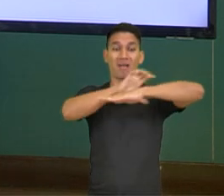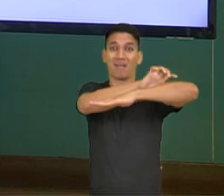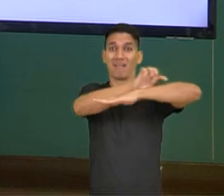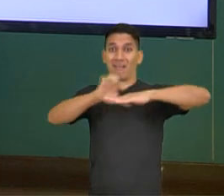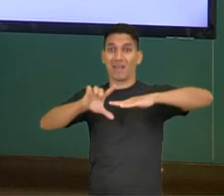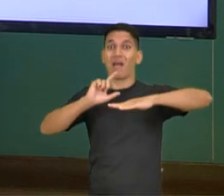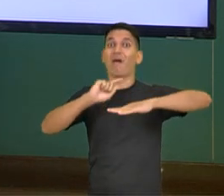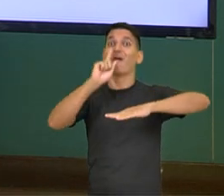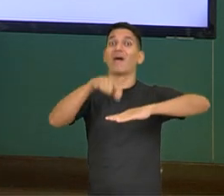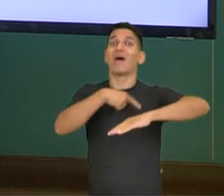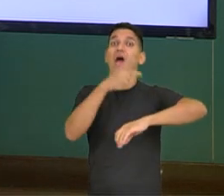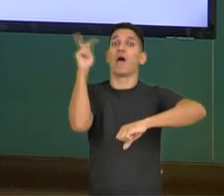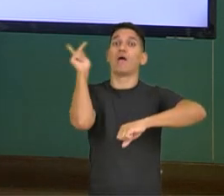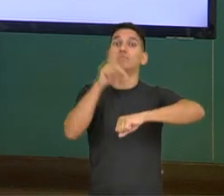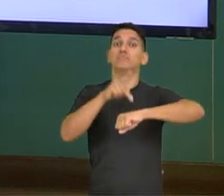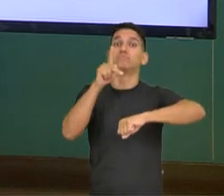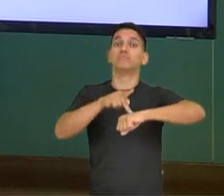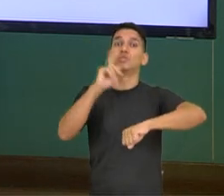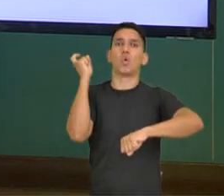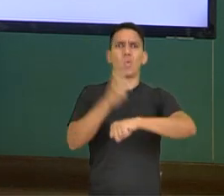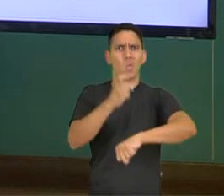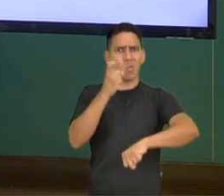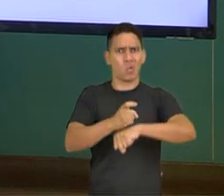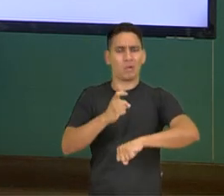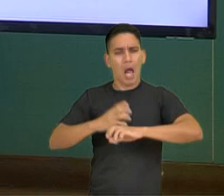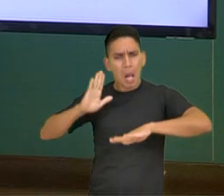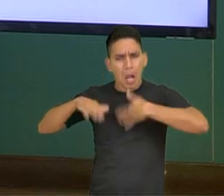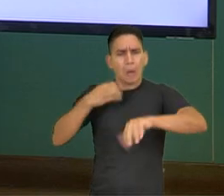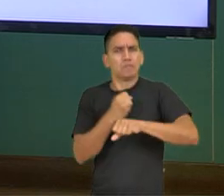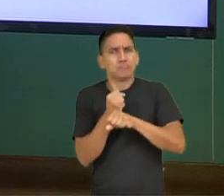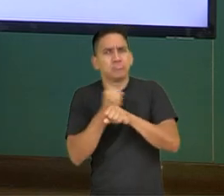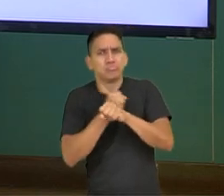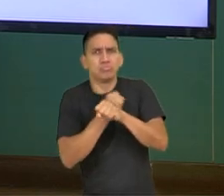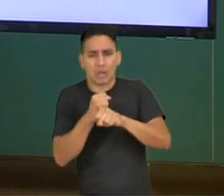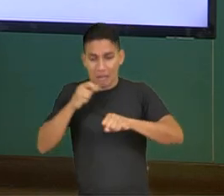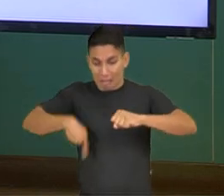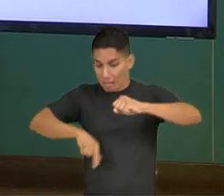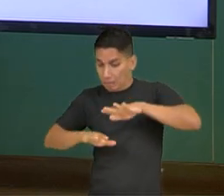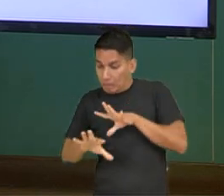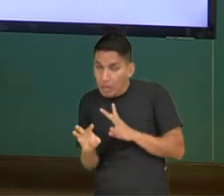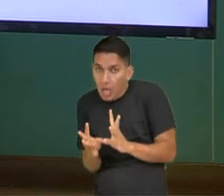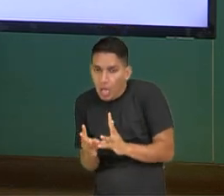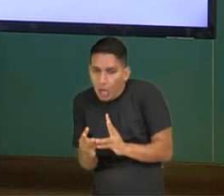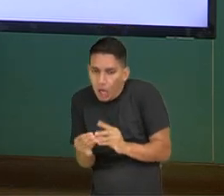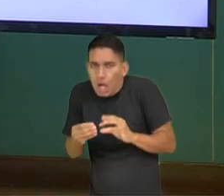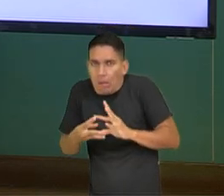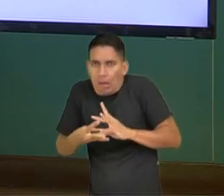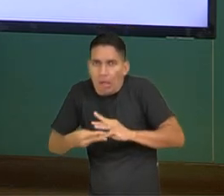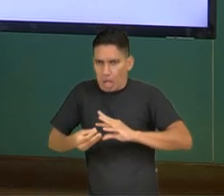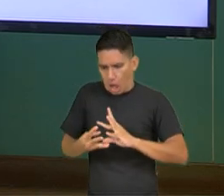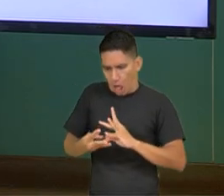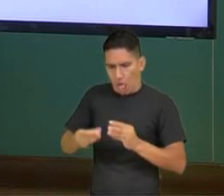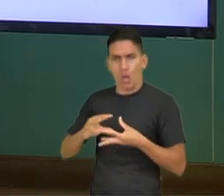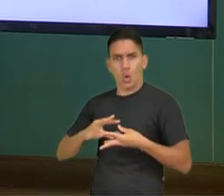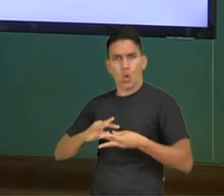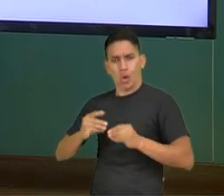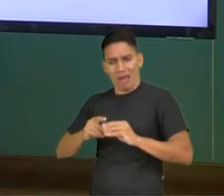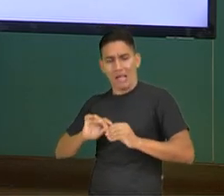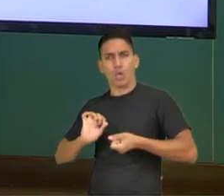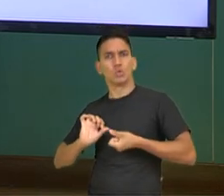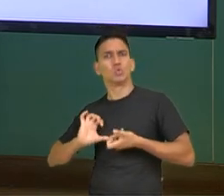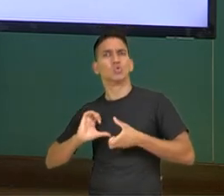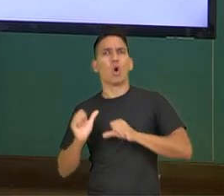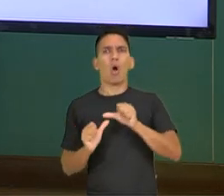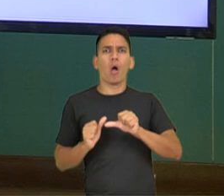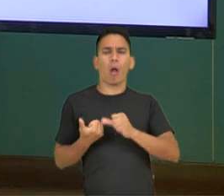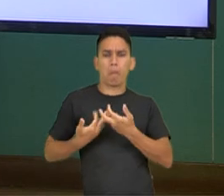E com o passar dos anos, esse material foi sendo decomposto e sofrendo